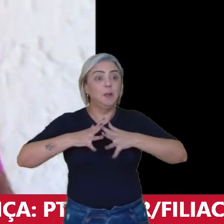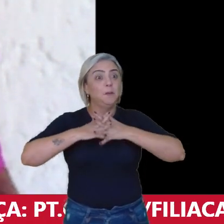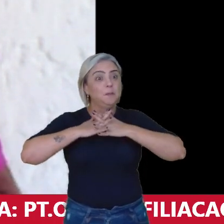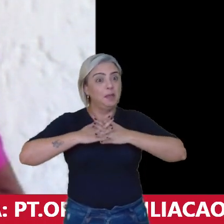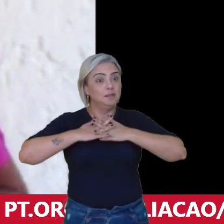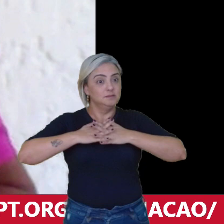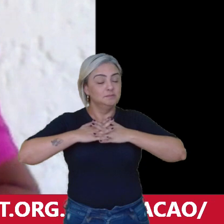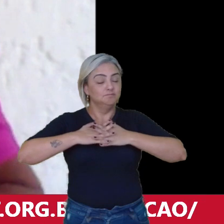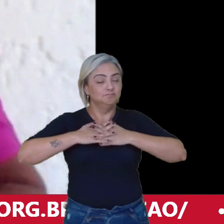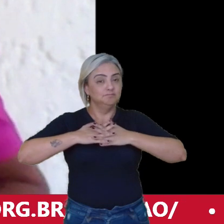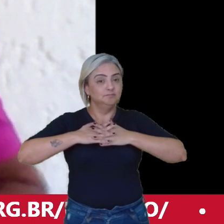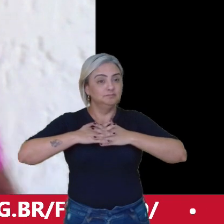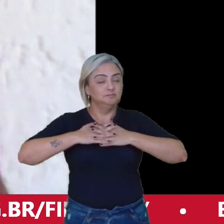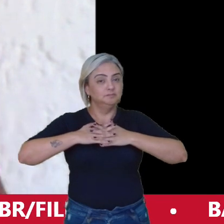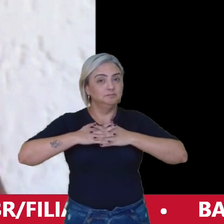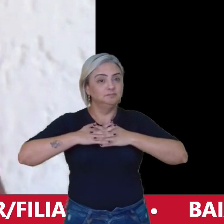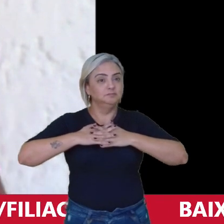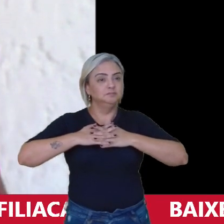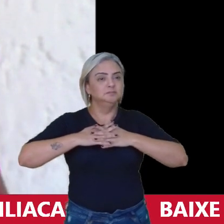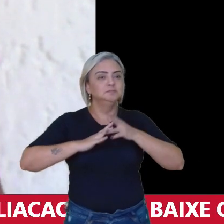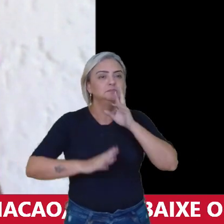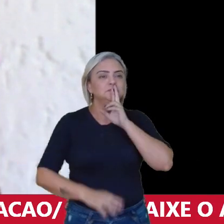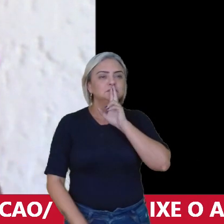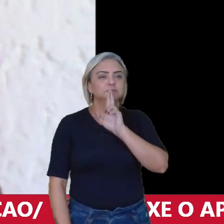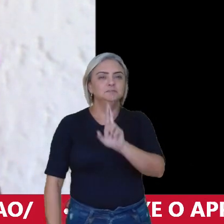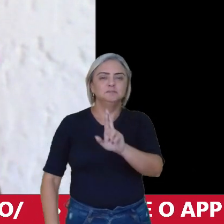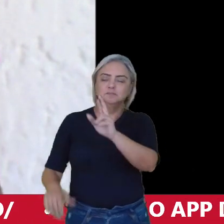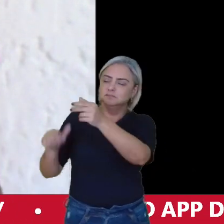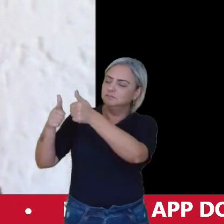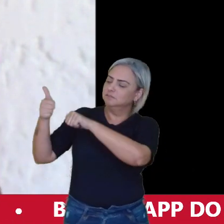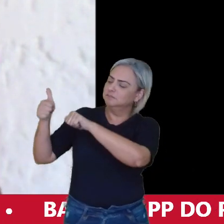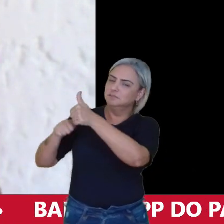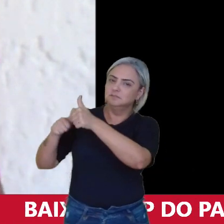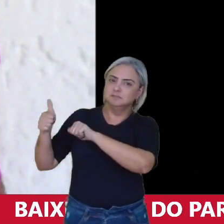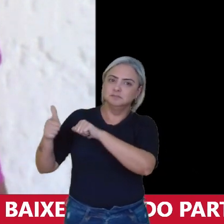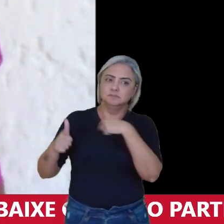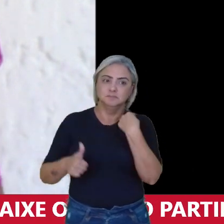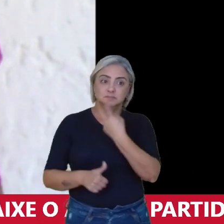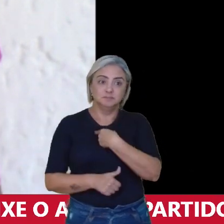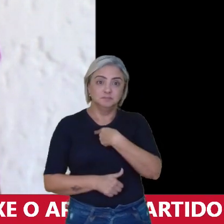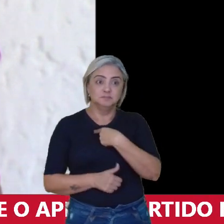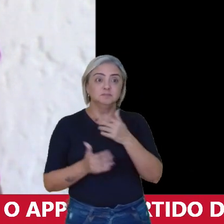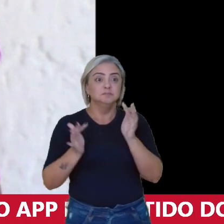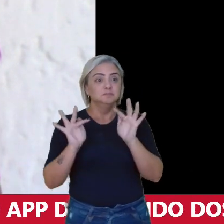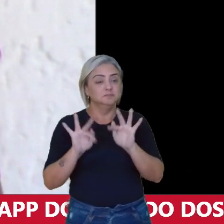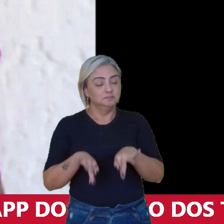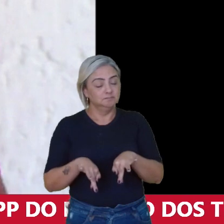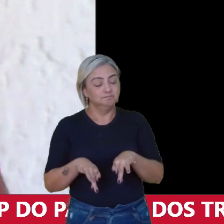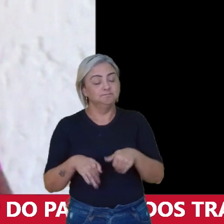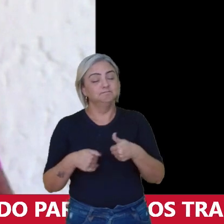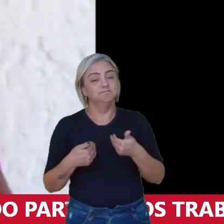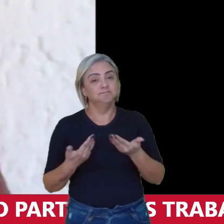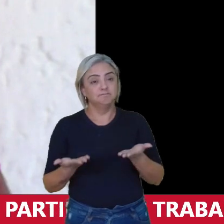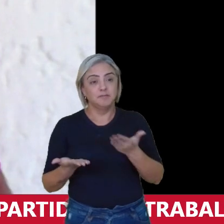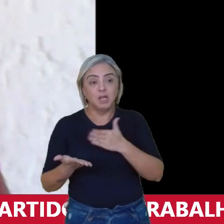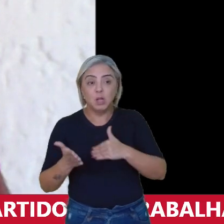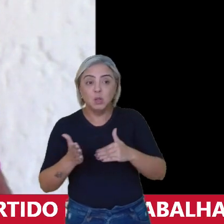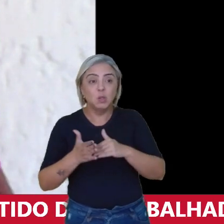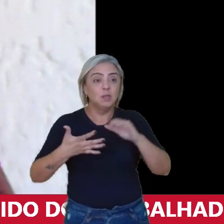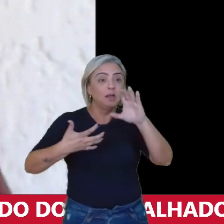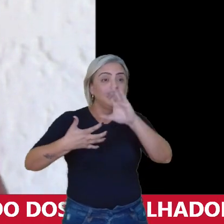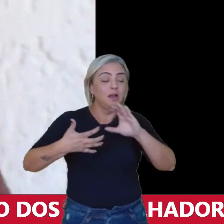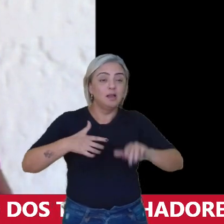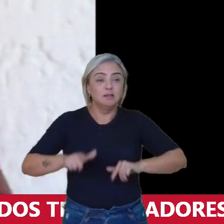complexa, né? E que o resultado desta análise nossa é que, no final da história, toda a classe